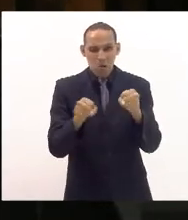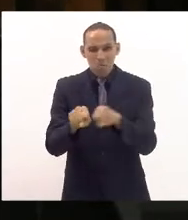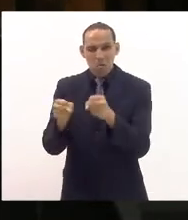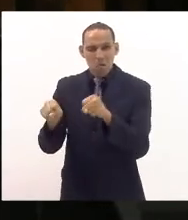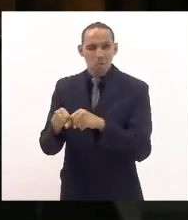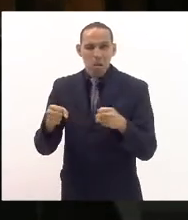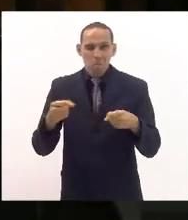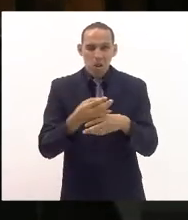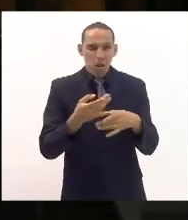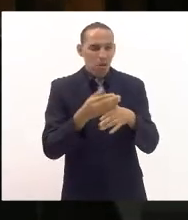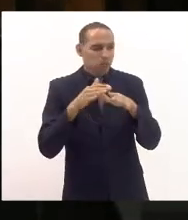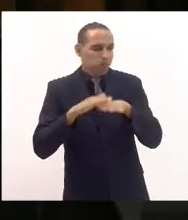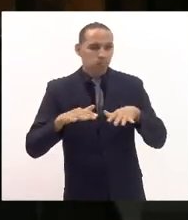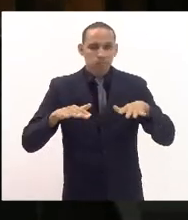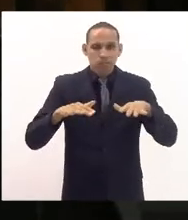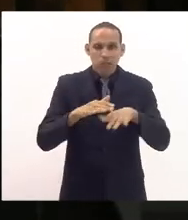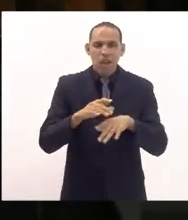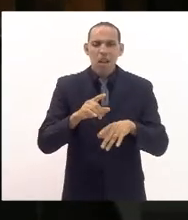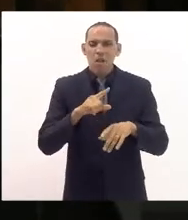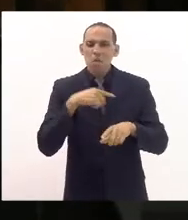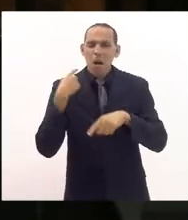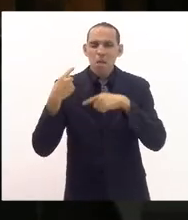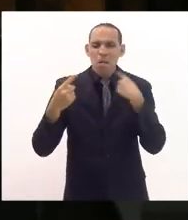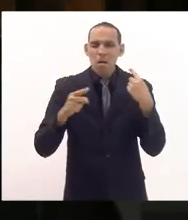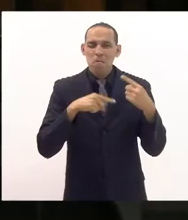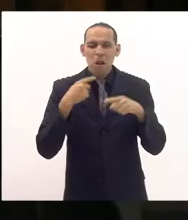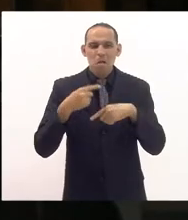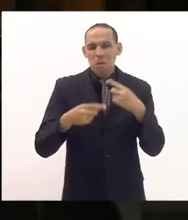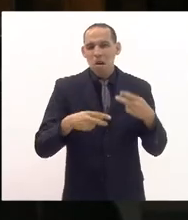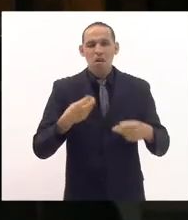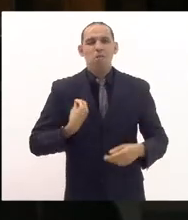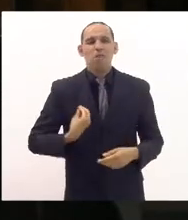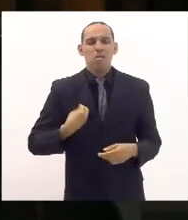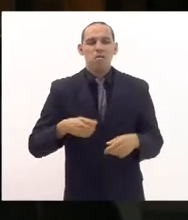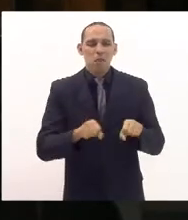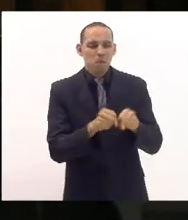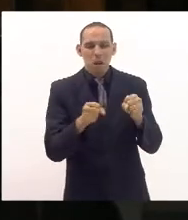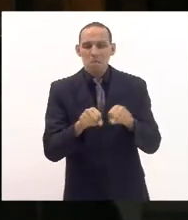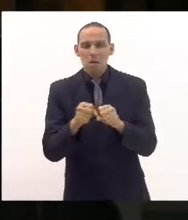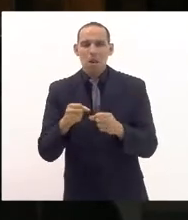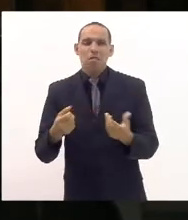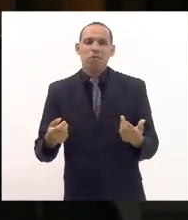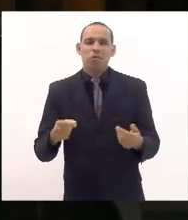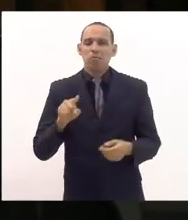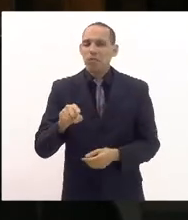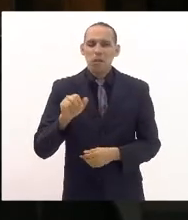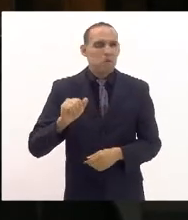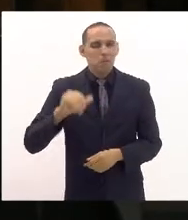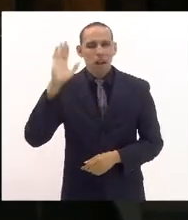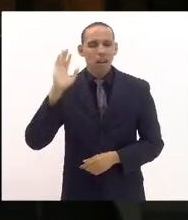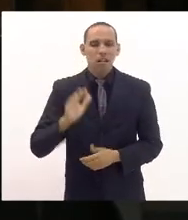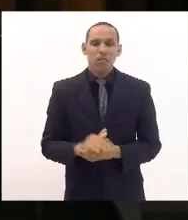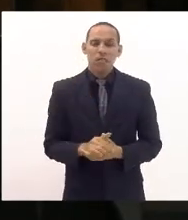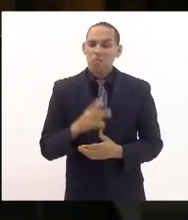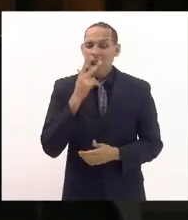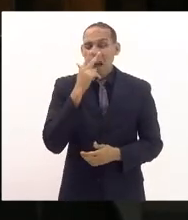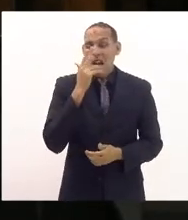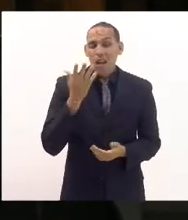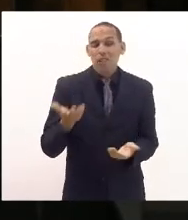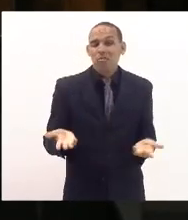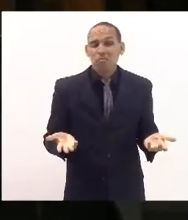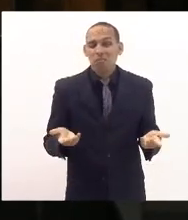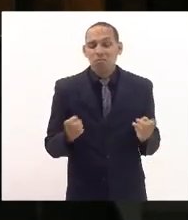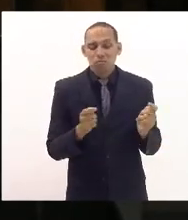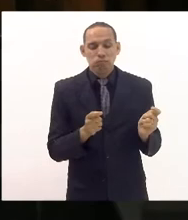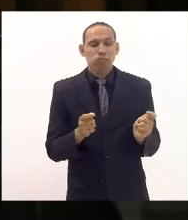cidades e milhares e milhares de vidas e parece que isso já virou